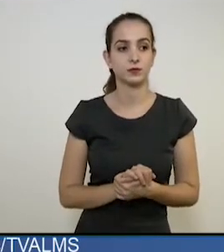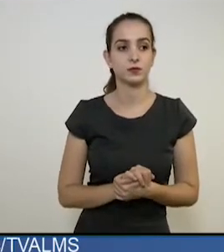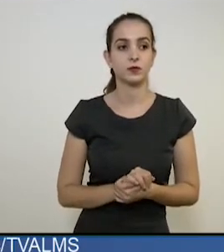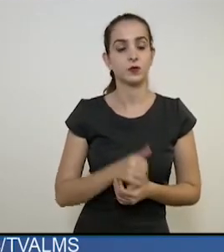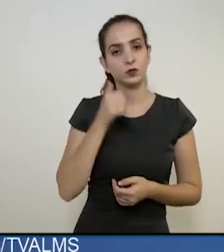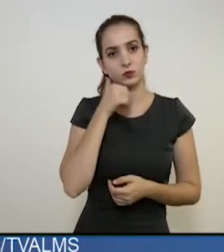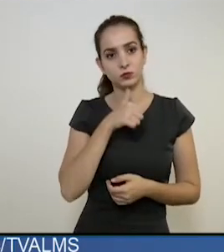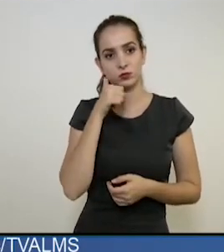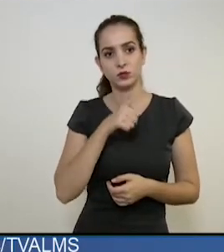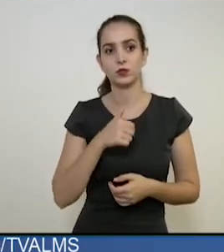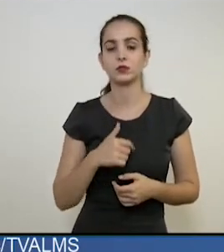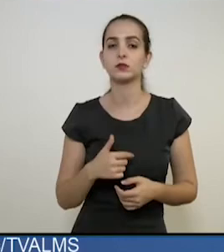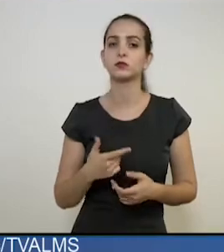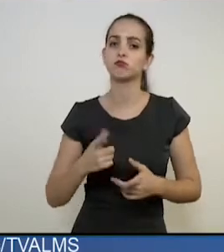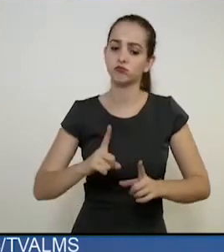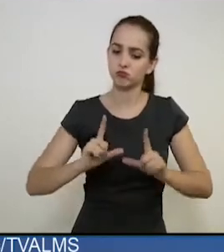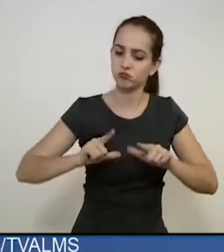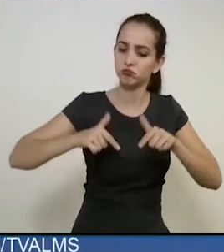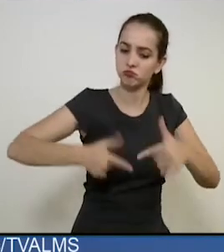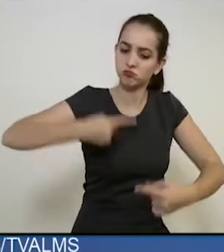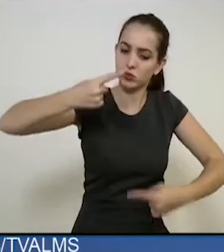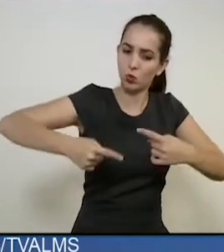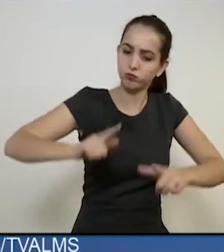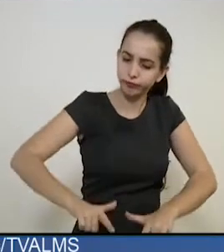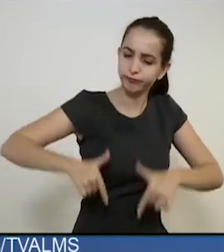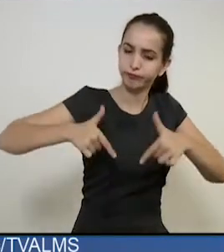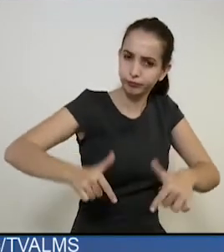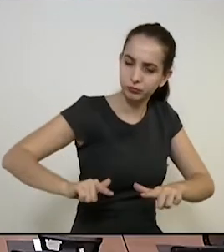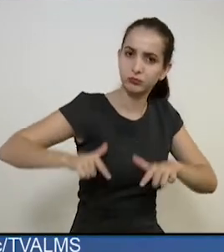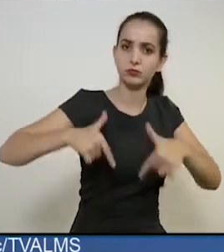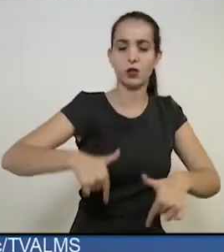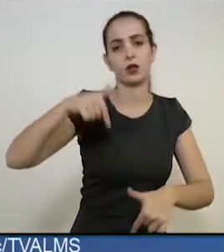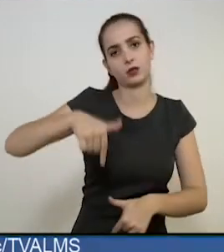mulheres guerreiras de Mato Grosso do Sul e do Brasil. Um beijo no coração de todos. Obrigada.